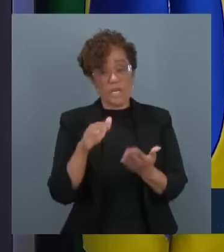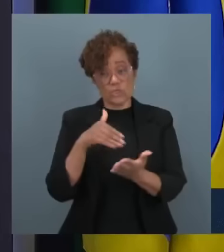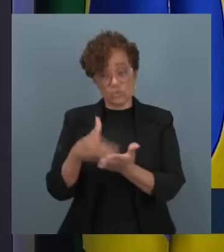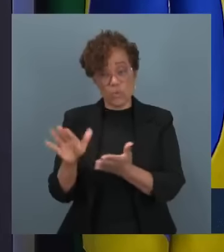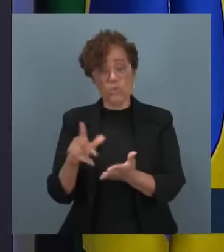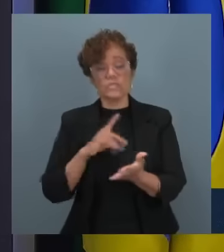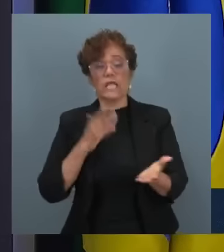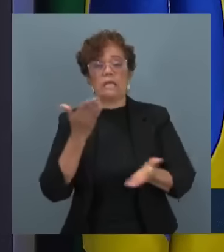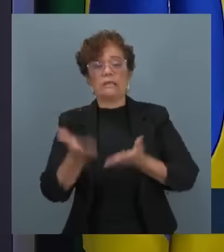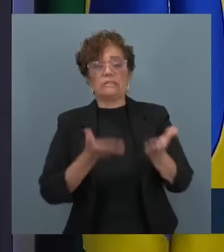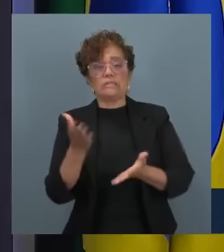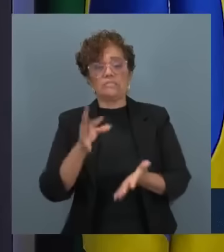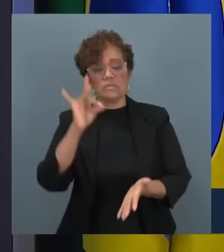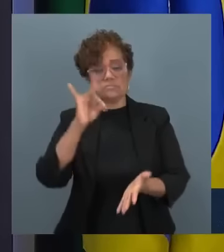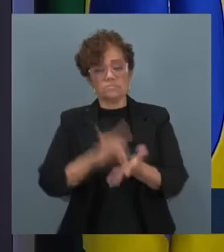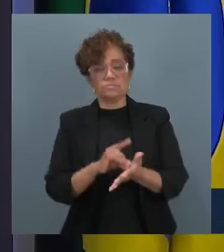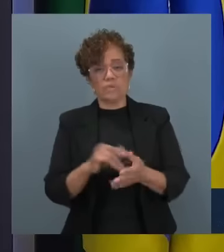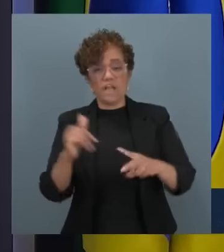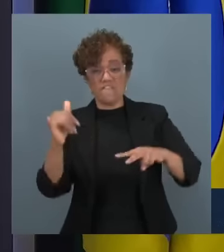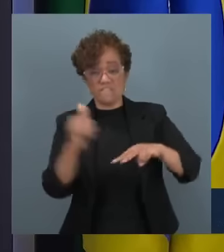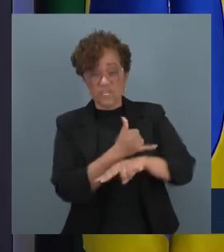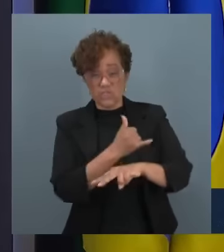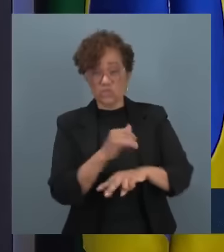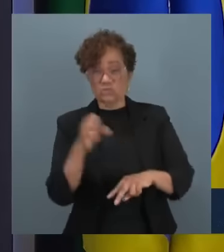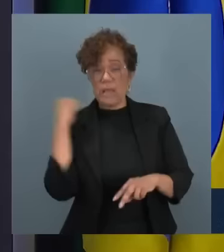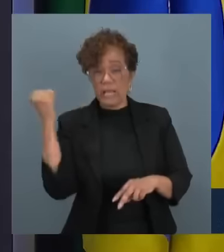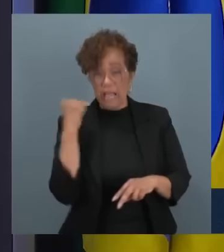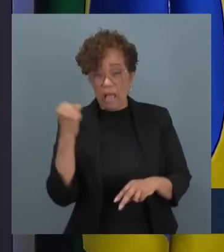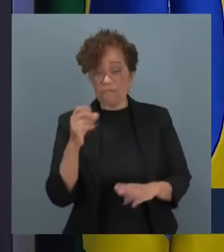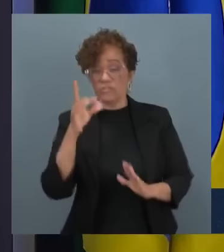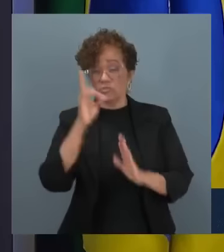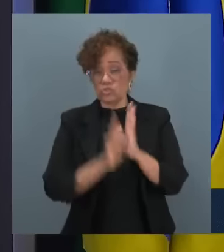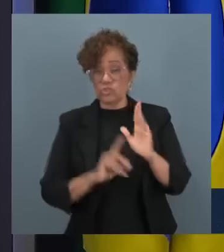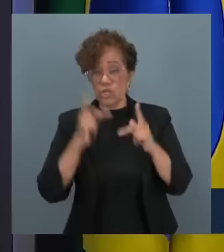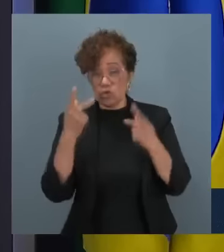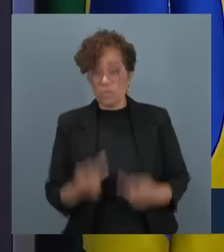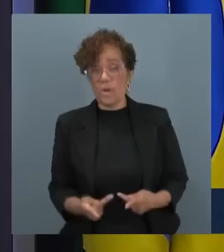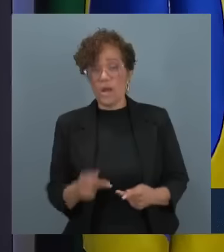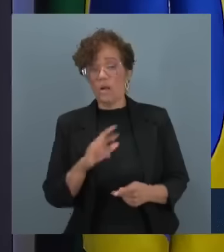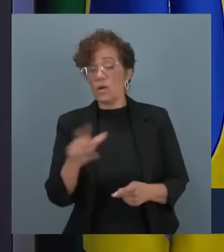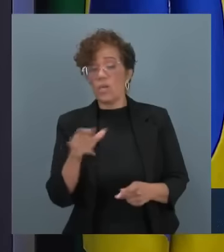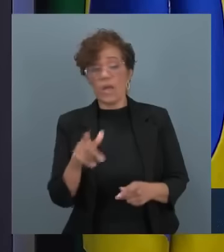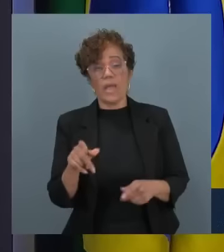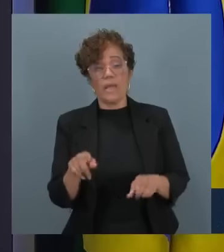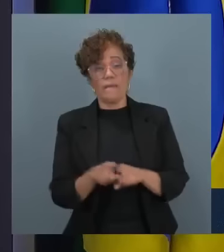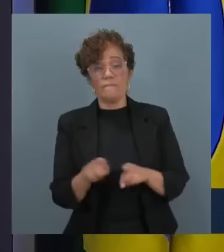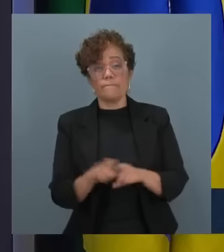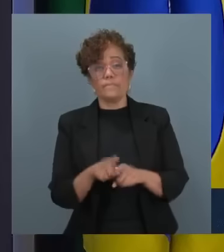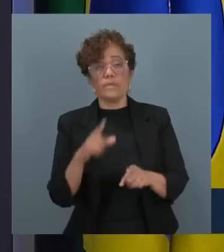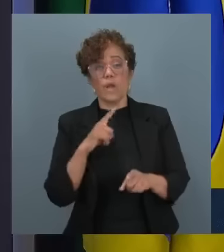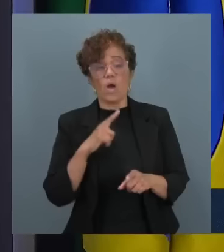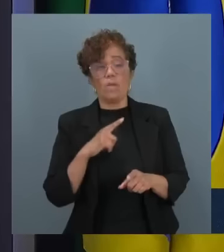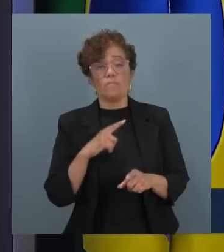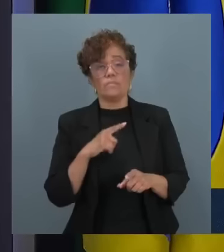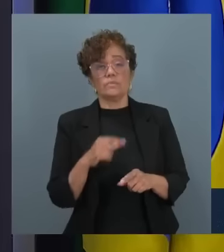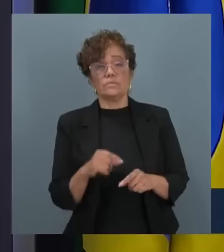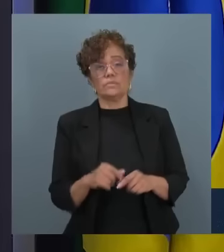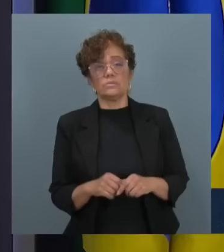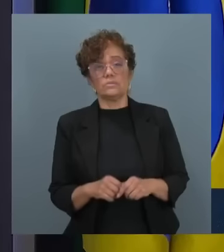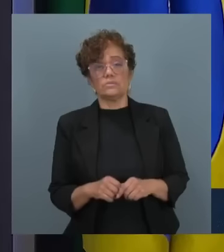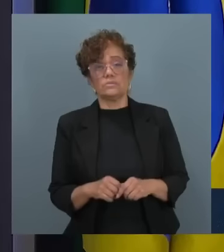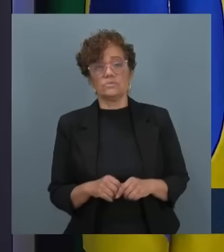tratamento oficial de vítimas de graves violações de direitos humanos. Não são desabrigados, não são deslocados,